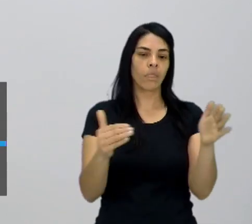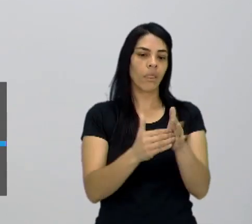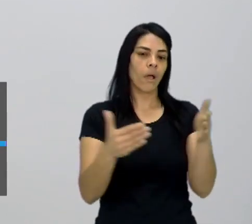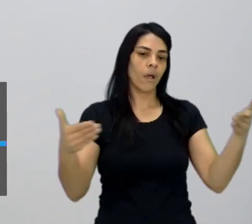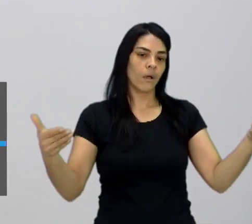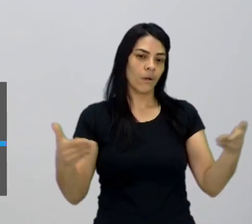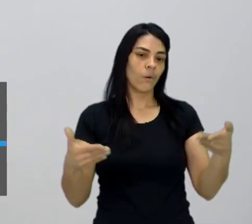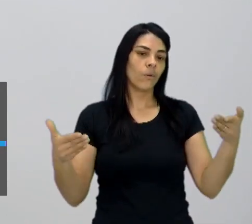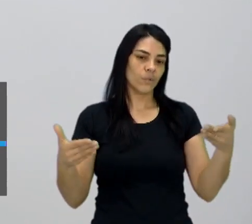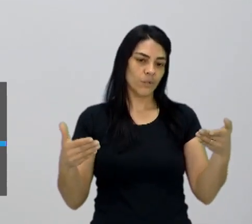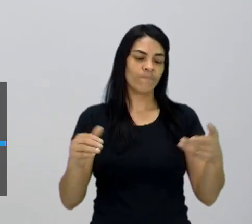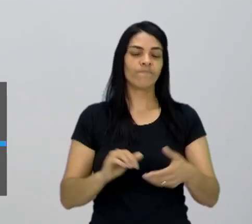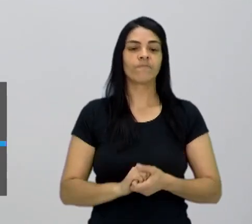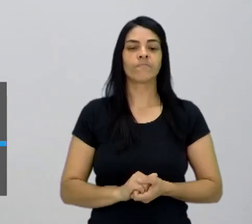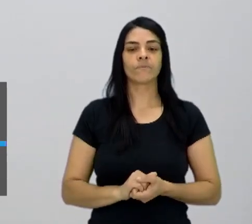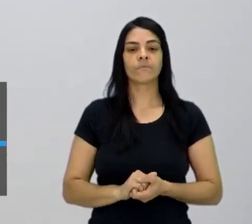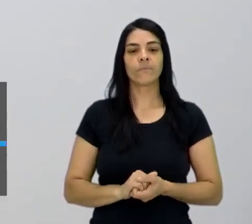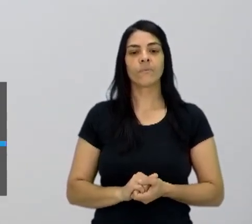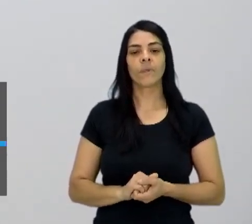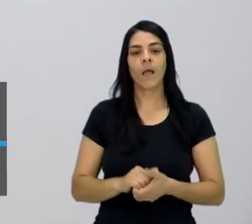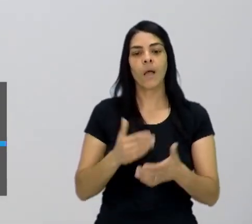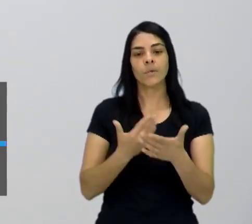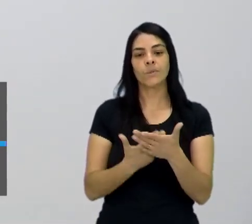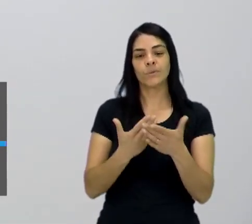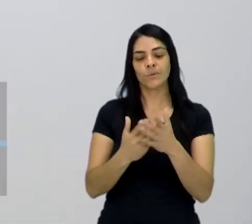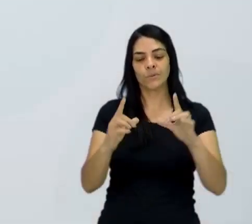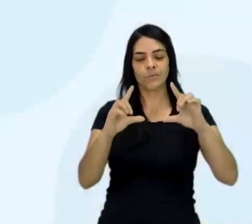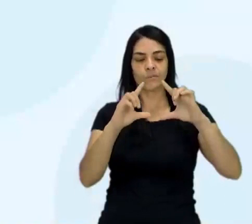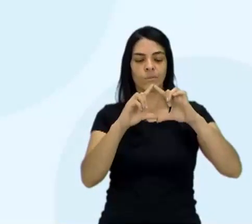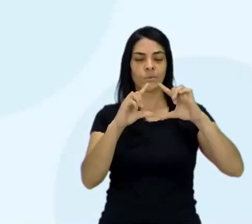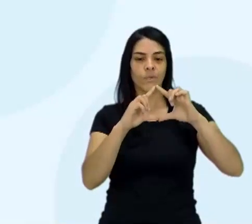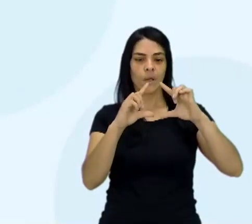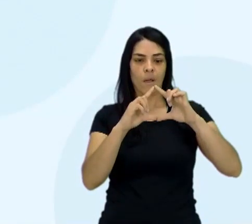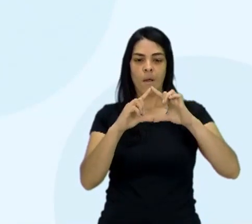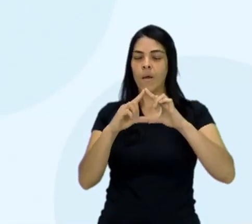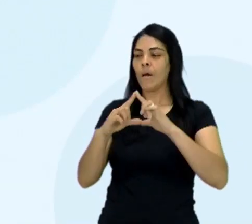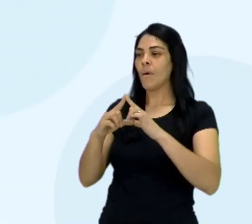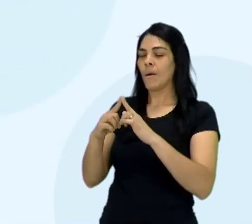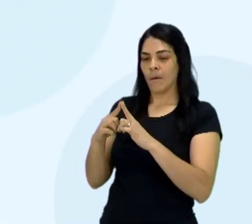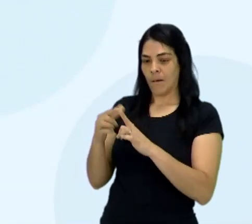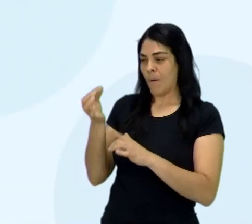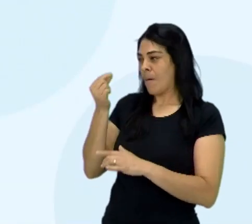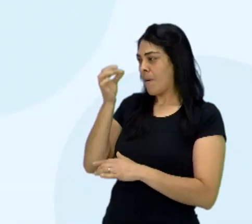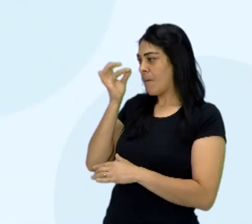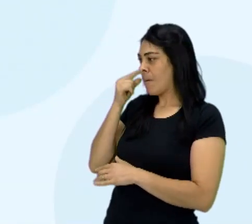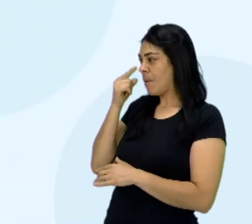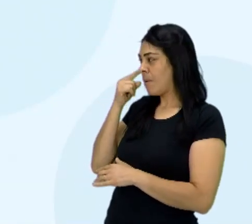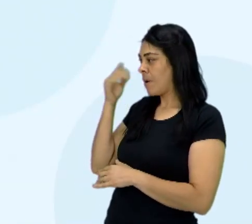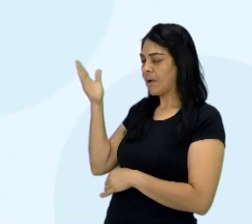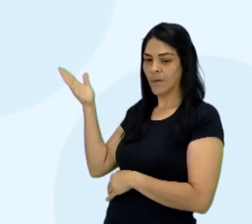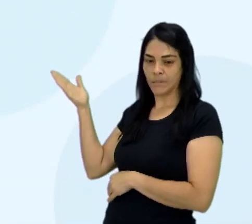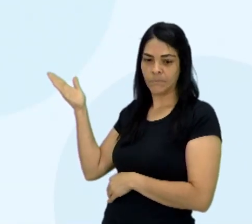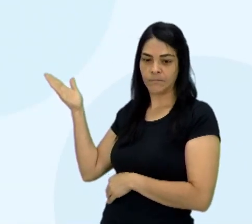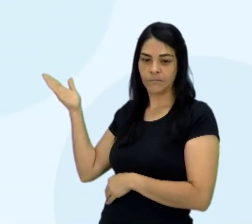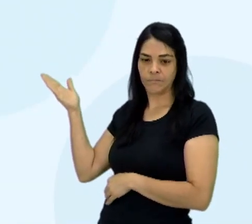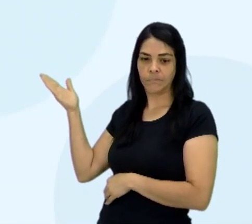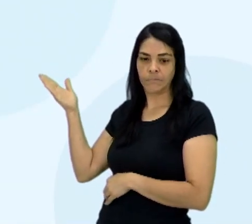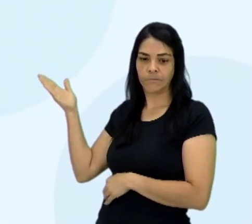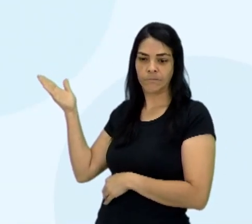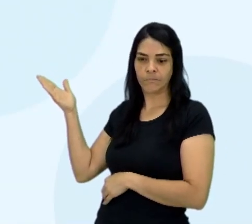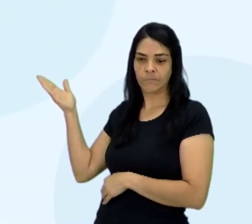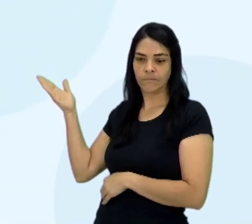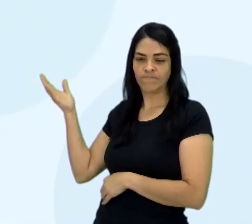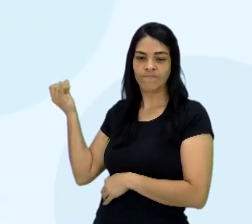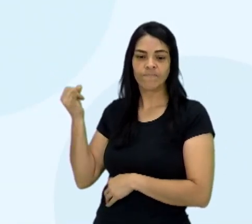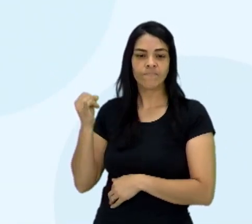dos triângulos, né? Porque veja que o desenho que eu fiz aqui pra vocês, ó, esta figura aqui é um triângulo, né? Então, se você